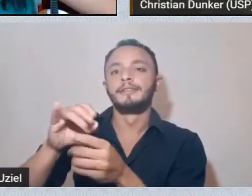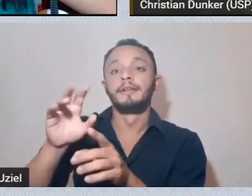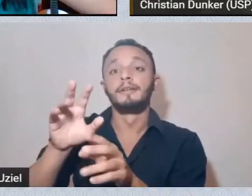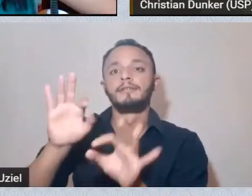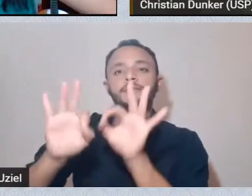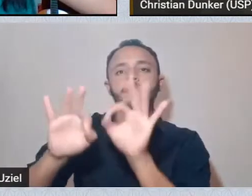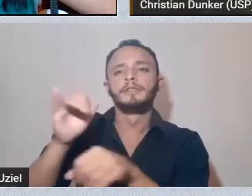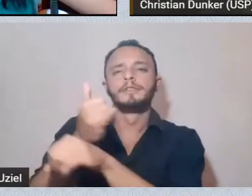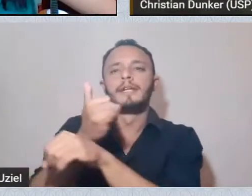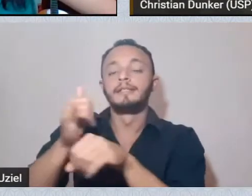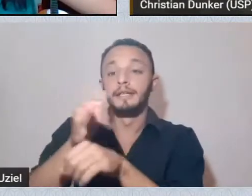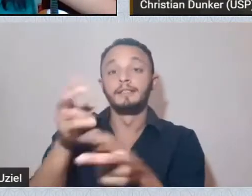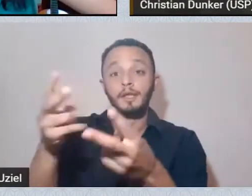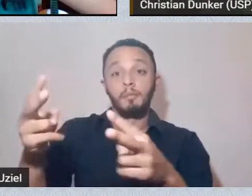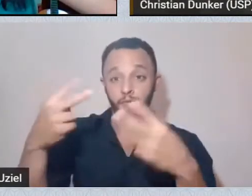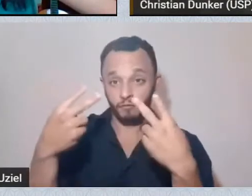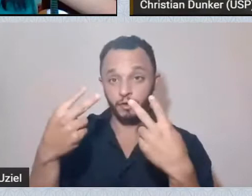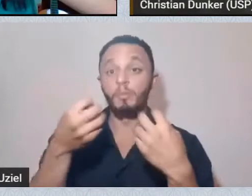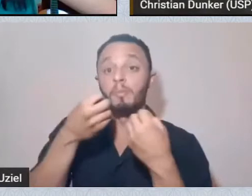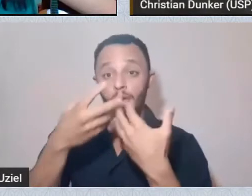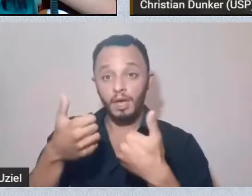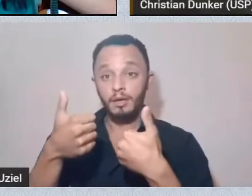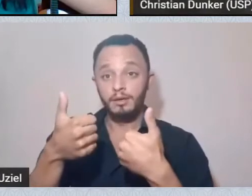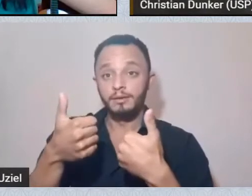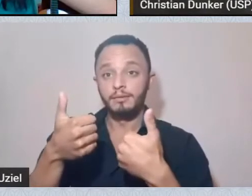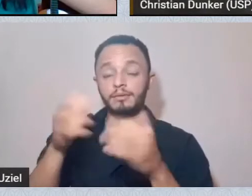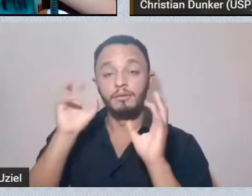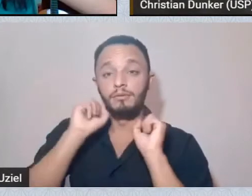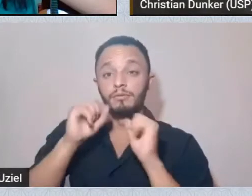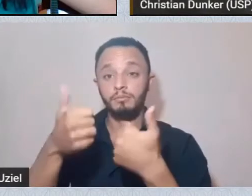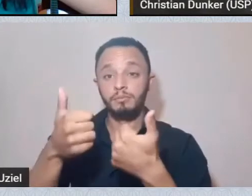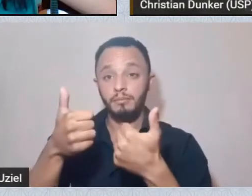Você está me vendo bem, me ouvindo bem?